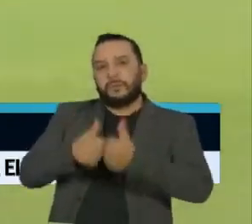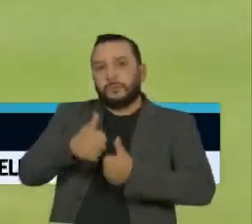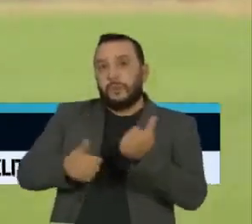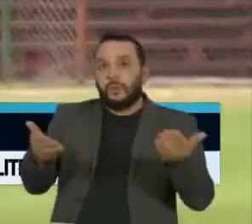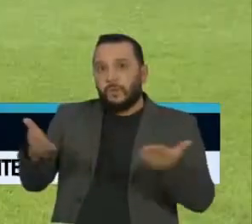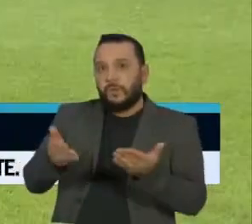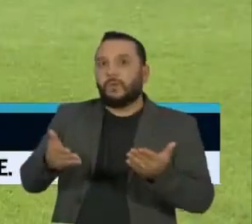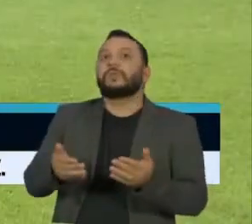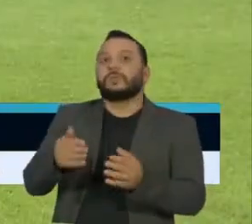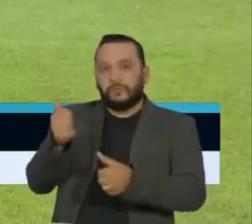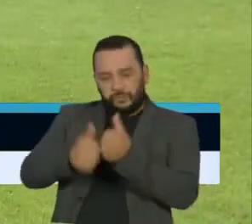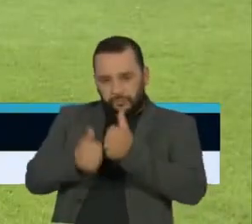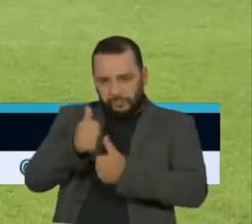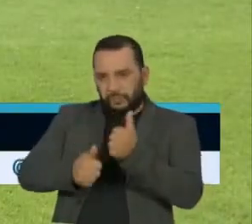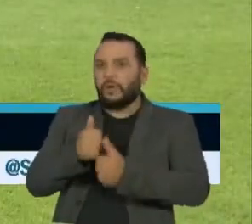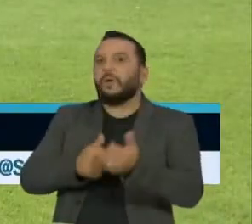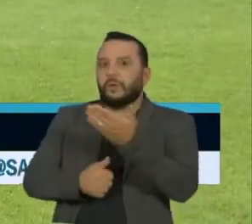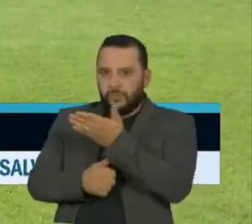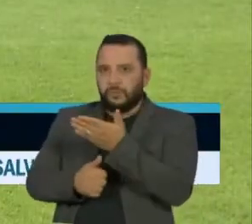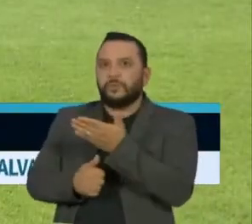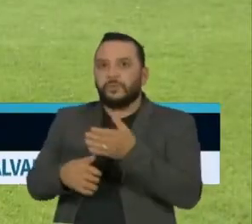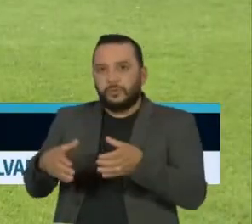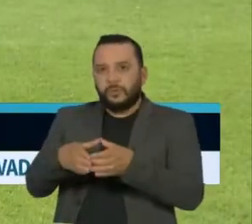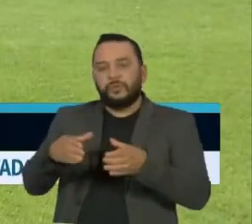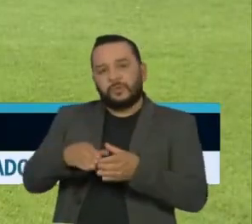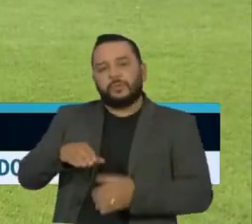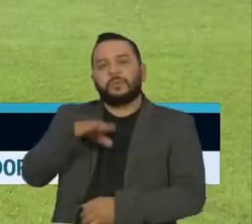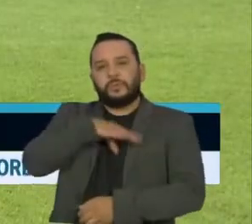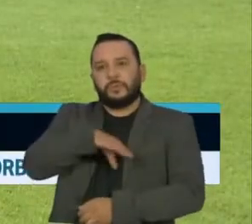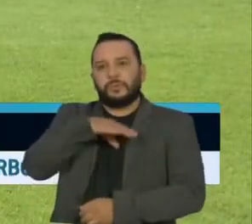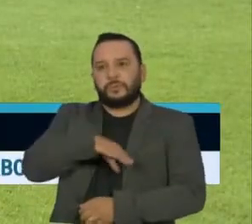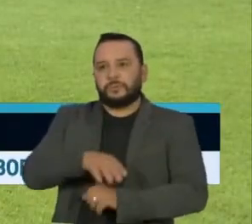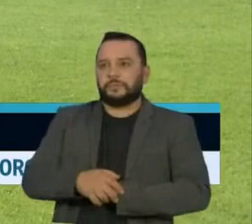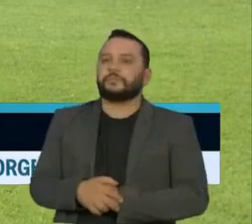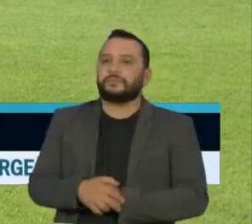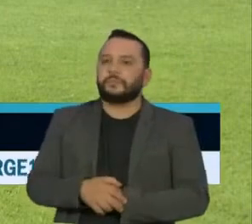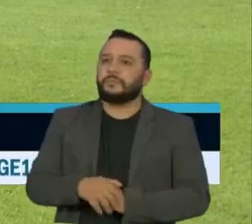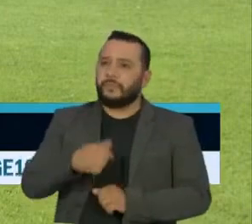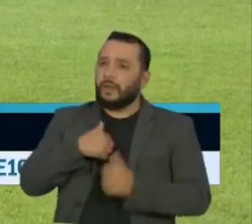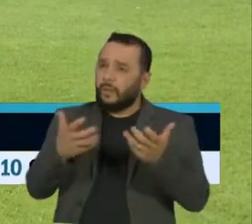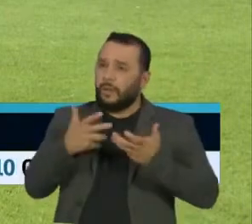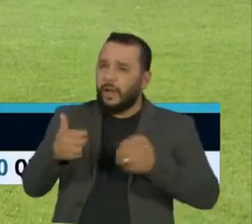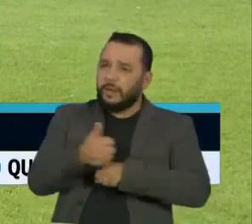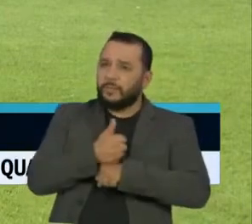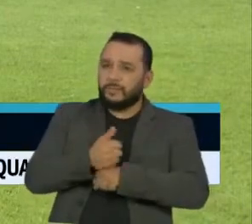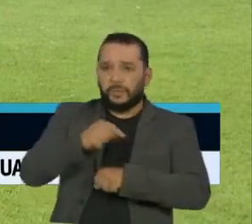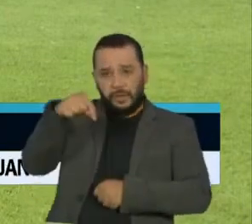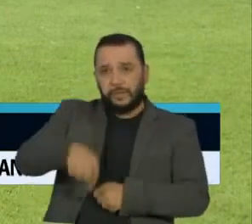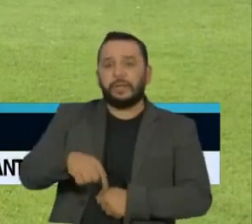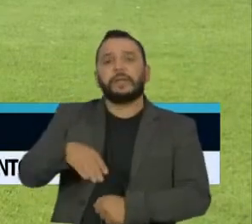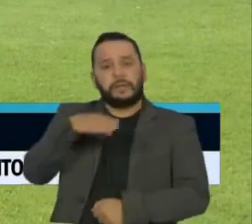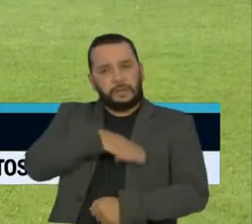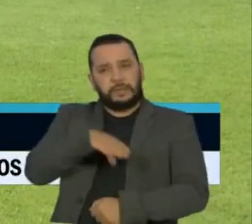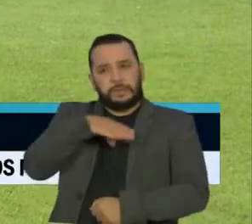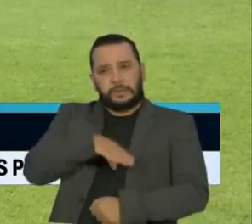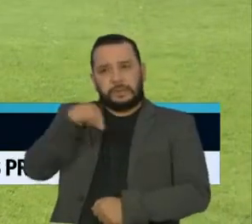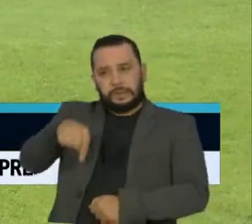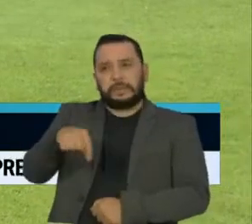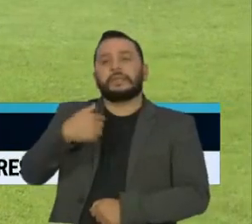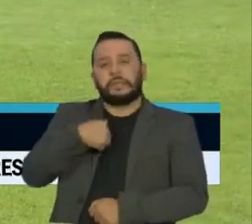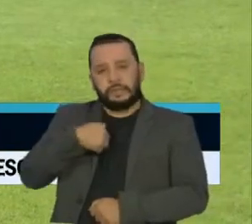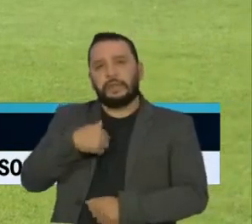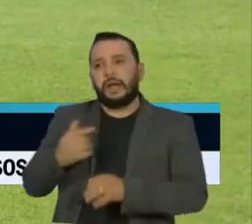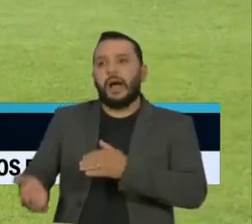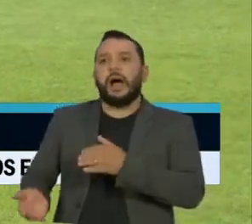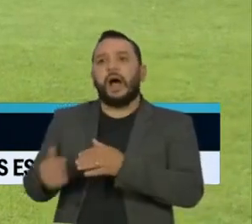categorias de base. Eu quero ser jogador profissional aqui na Lusa, para tentar ajudar